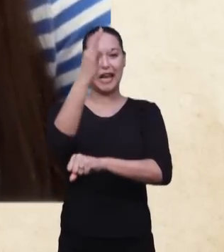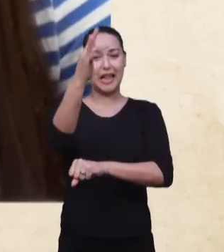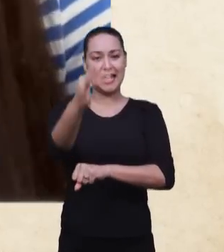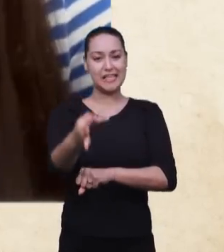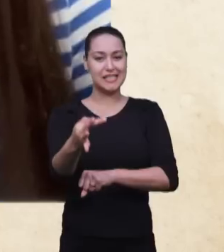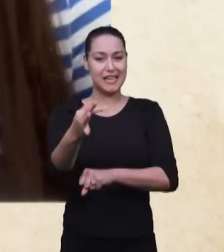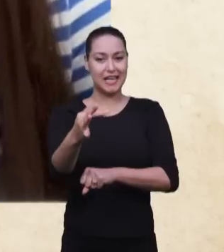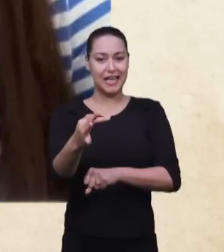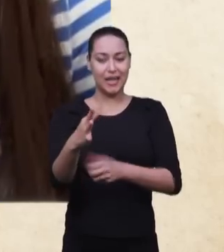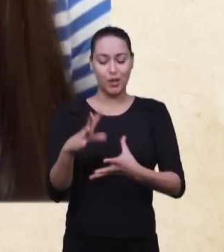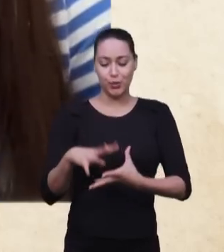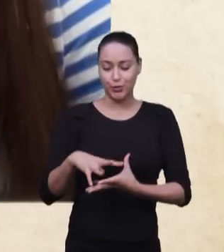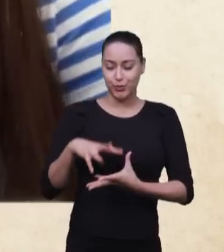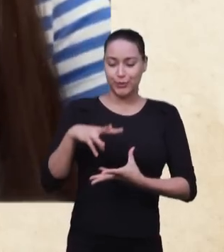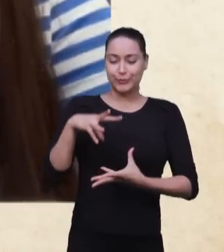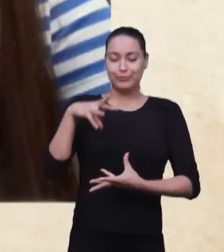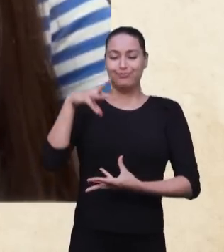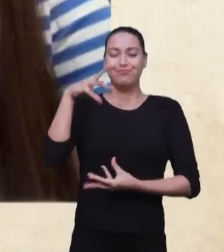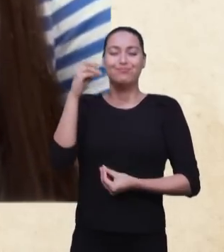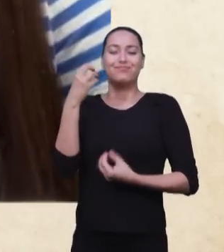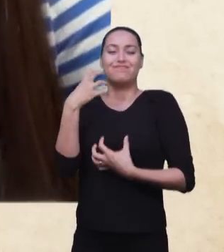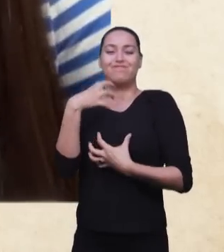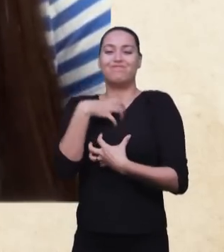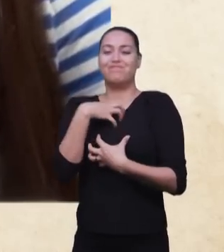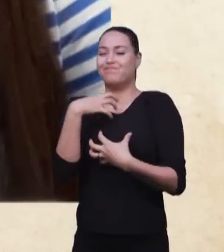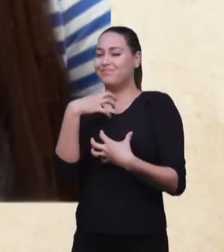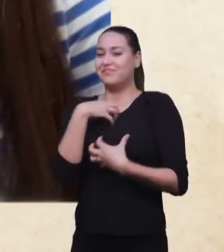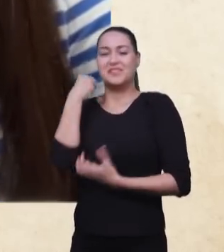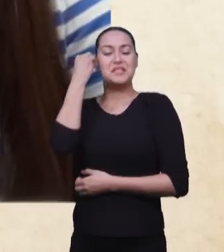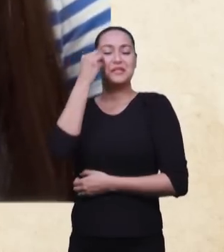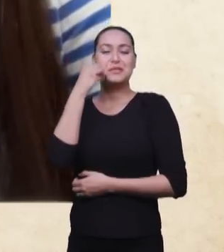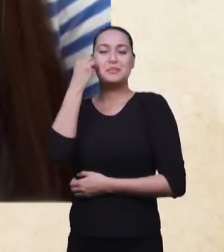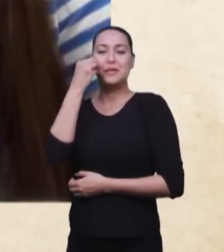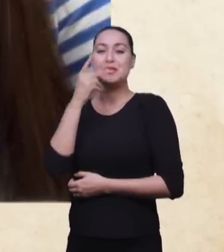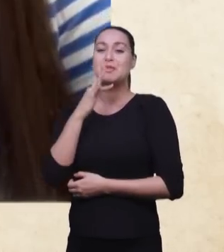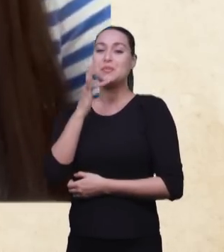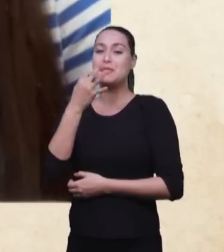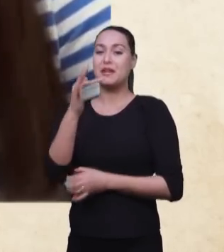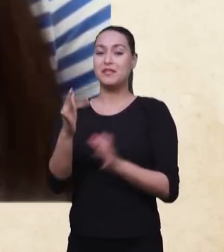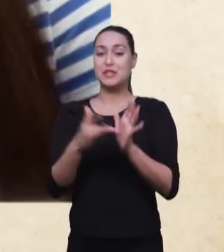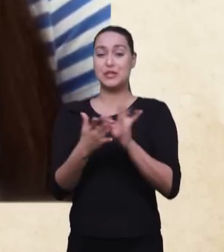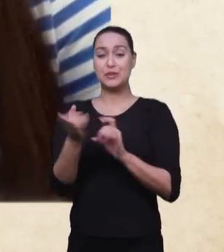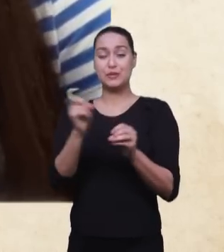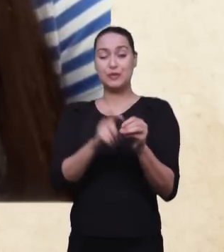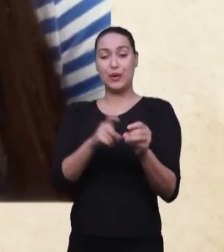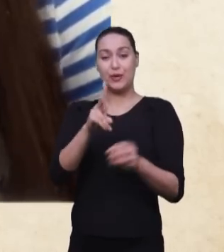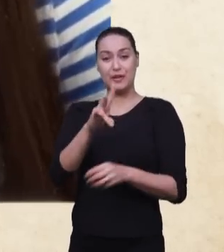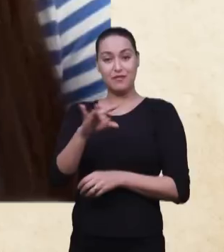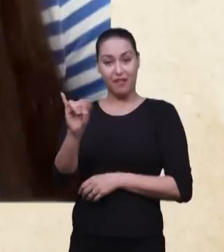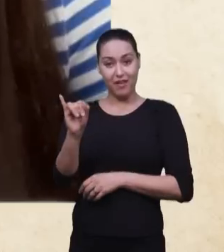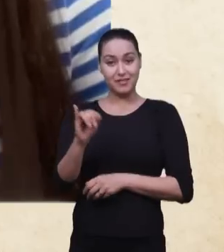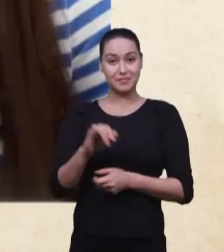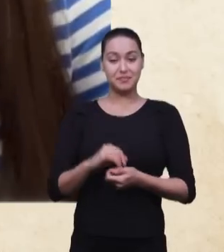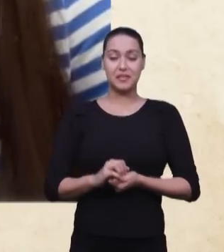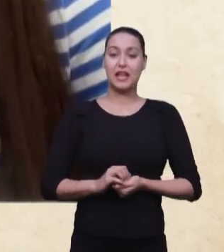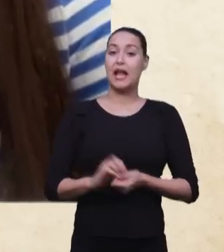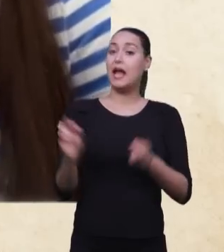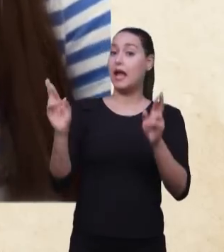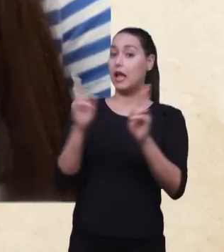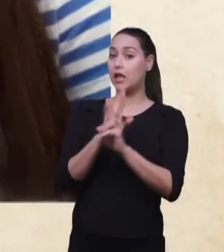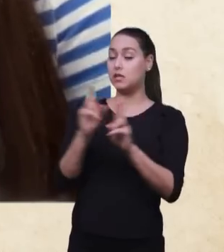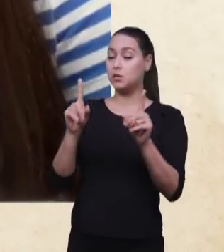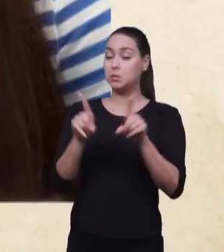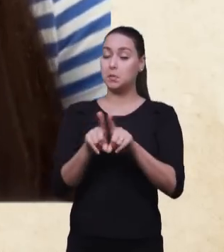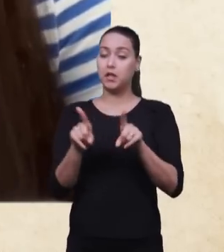esperança, tira o vazio da alma do homem, porque é aquilo que traz a esperança de que um dia Jesus vai voltar. É interessante também